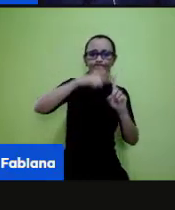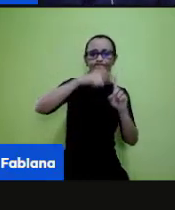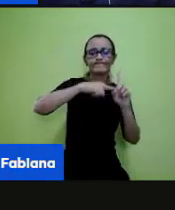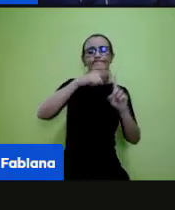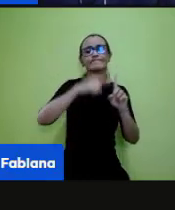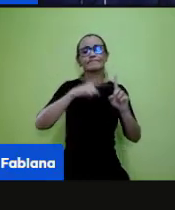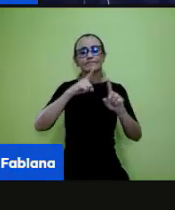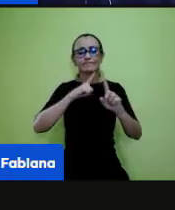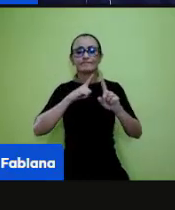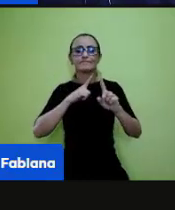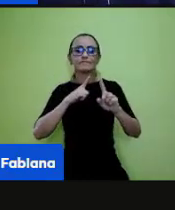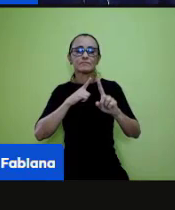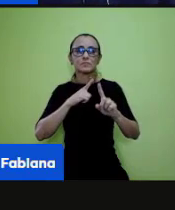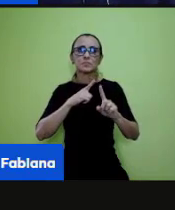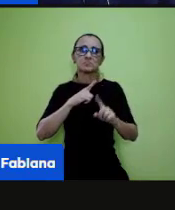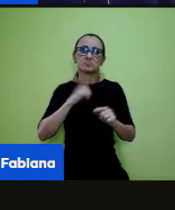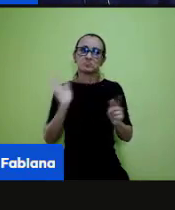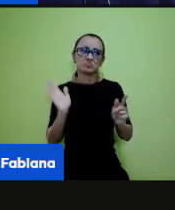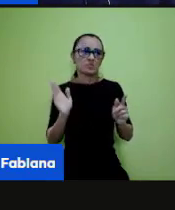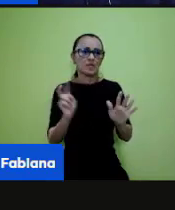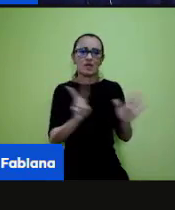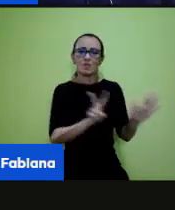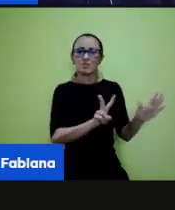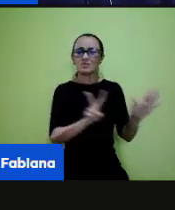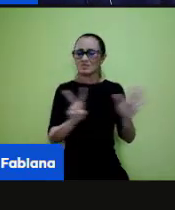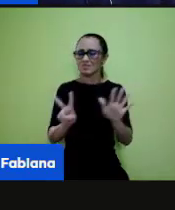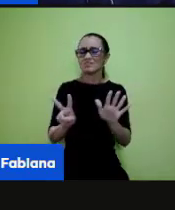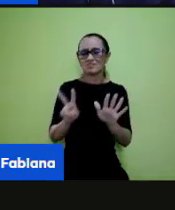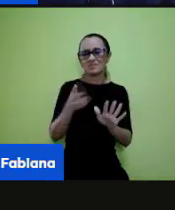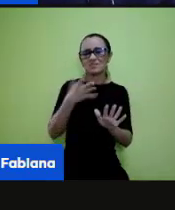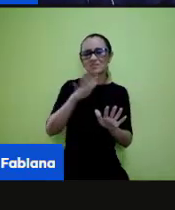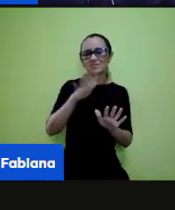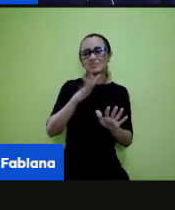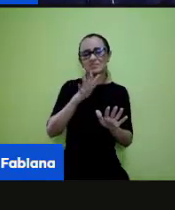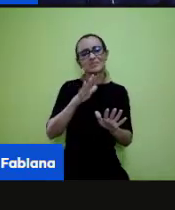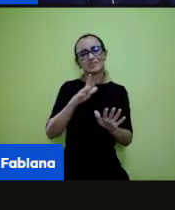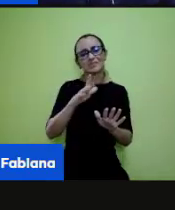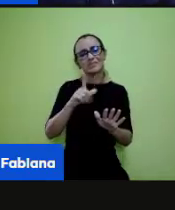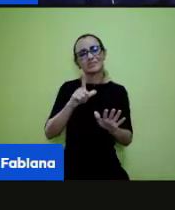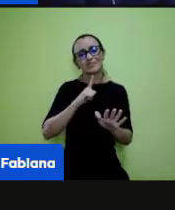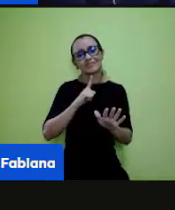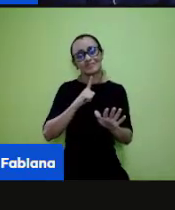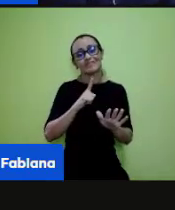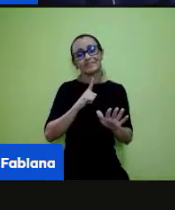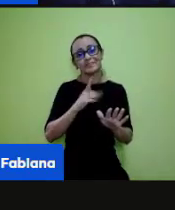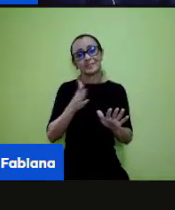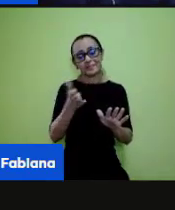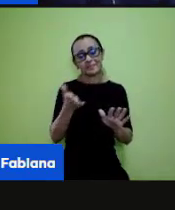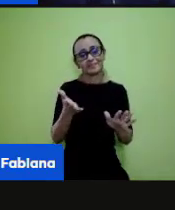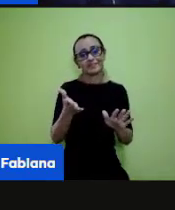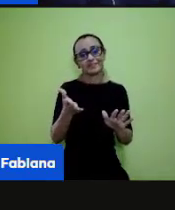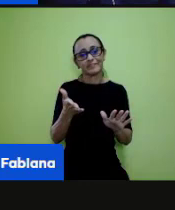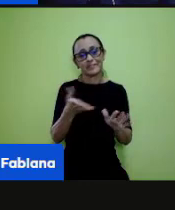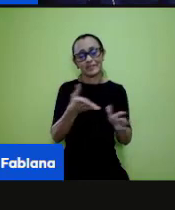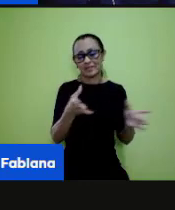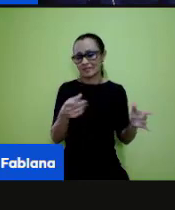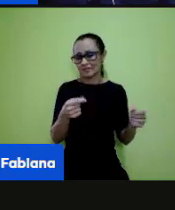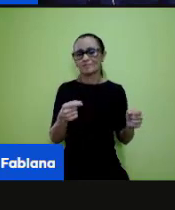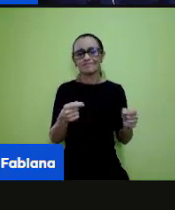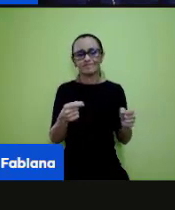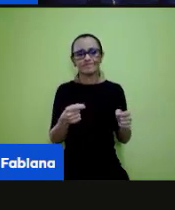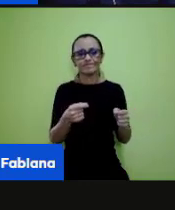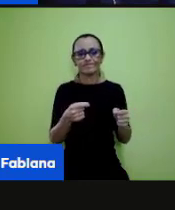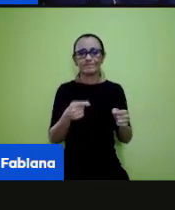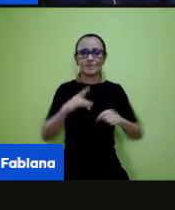armadilhas, de 7 dias e média uma semana, nós temos essa fase aí completa do mosquito aí, que é o mosquito